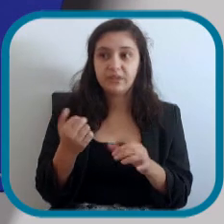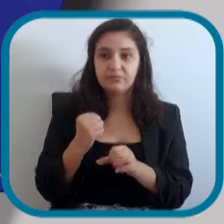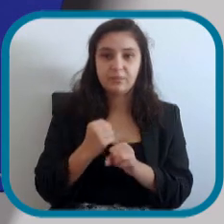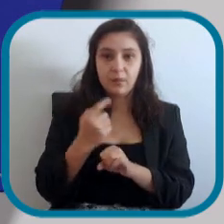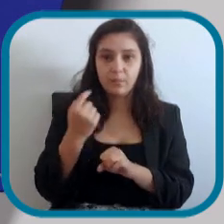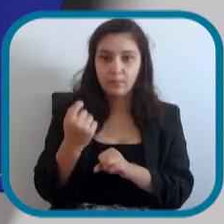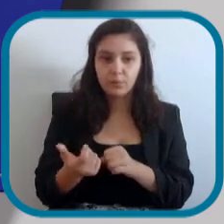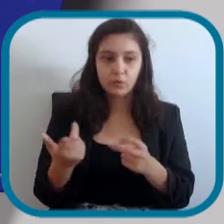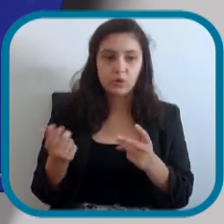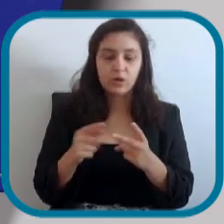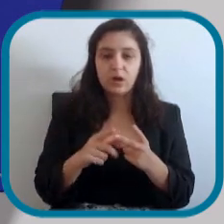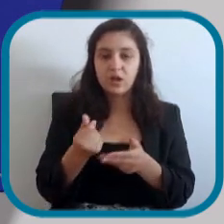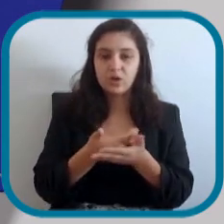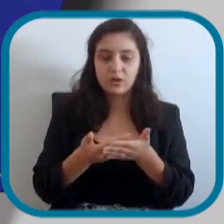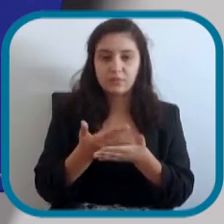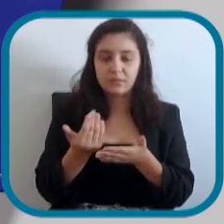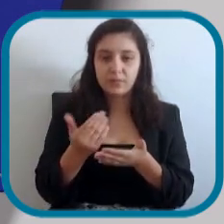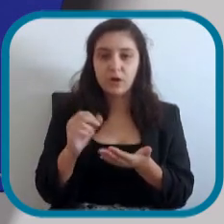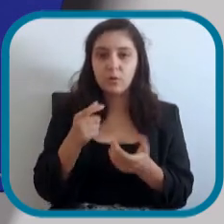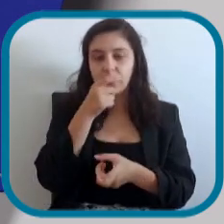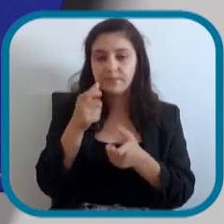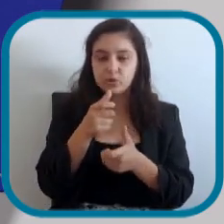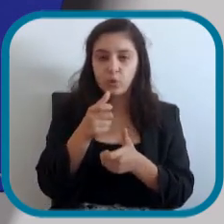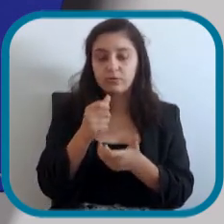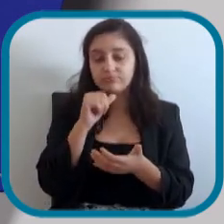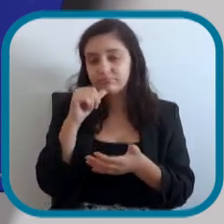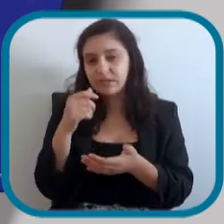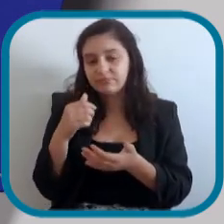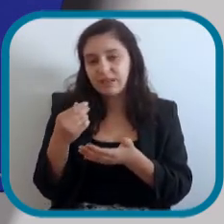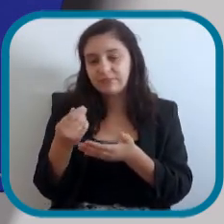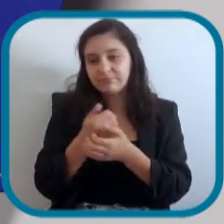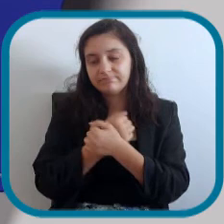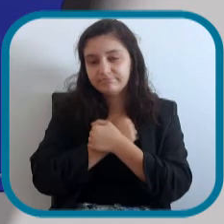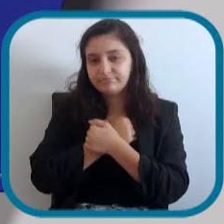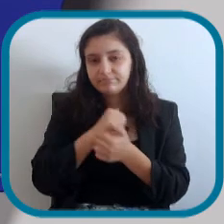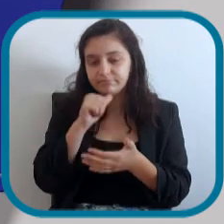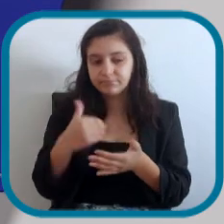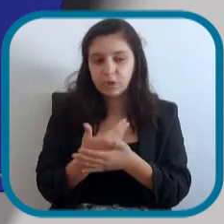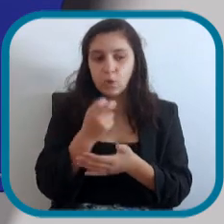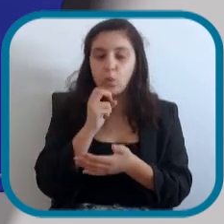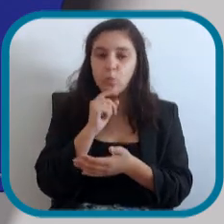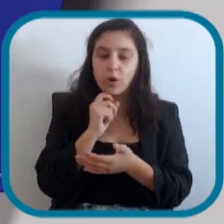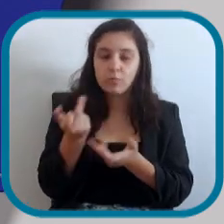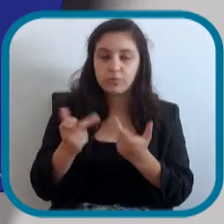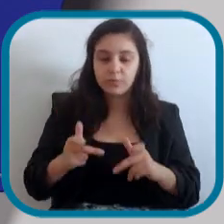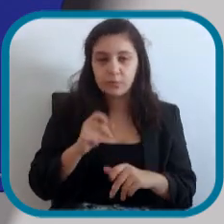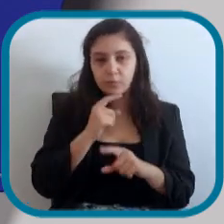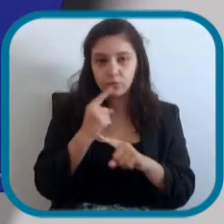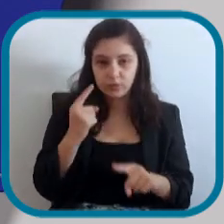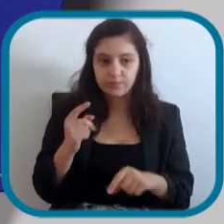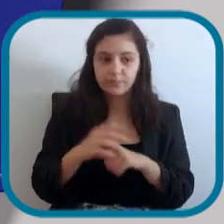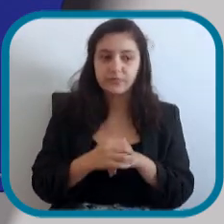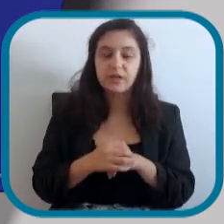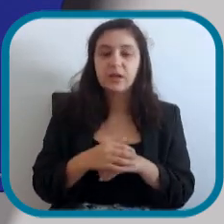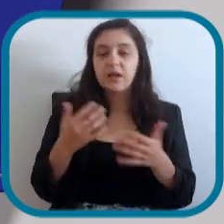como o desemprego, uma situação económica desfavorável ou a morte de um ente querido, podem ser causas. Alguns